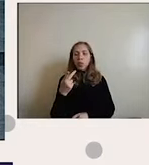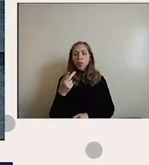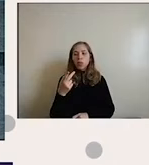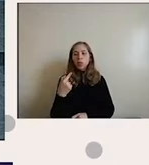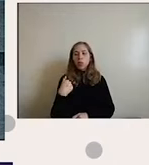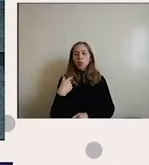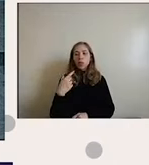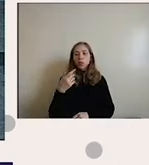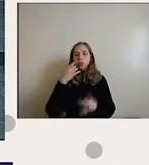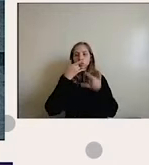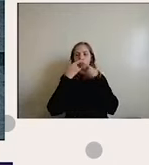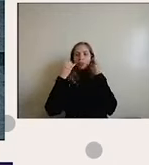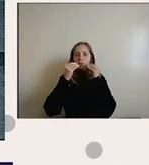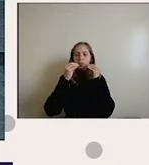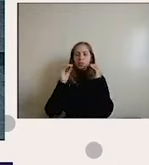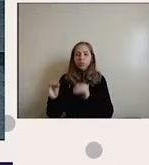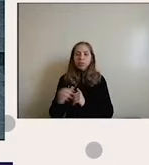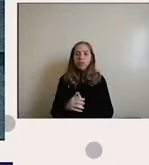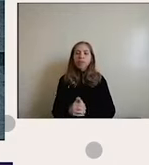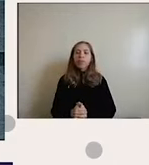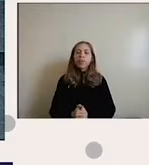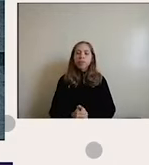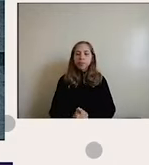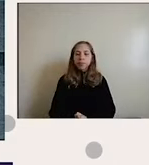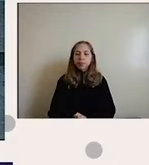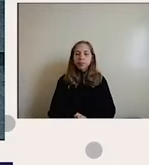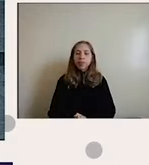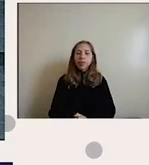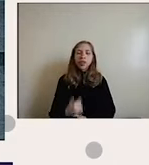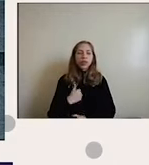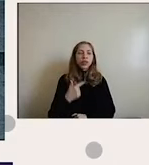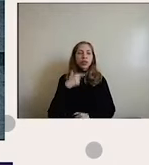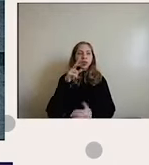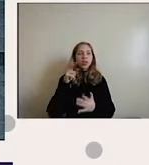Eu estou com as minhas colinhas aqui e para controlar o meu tempo.